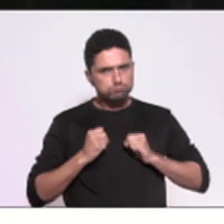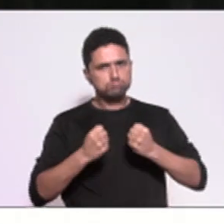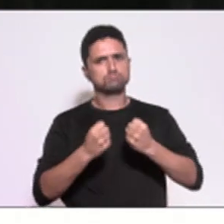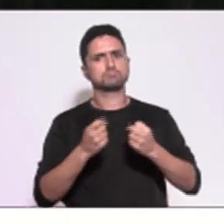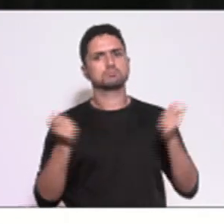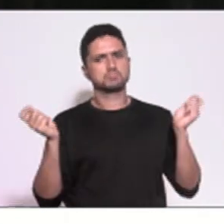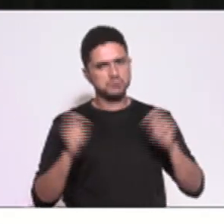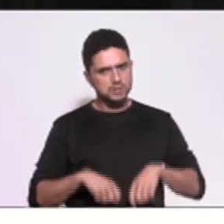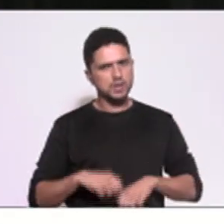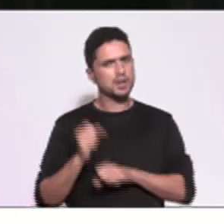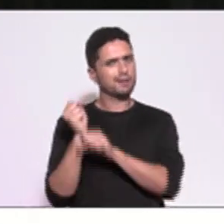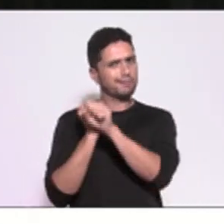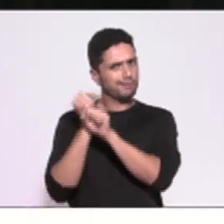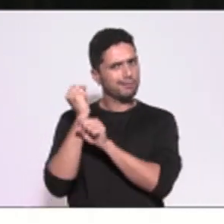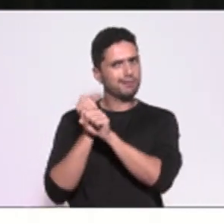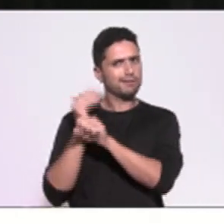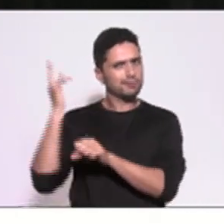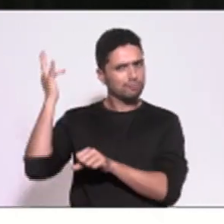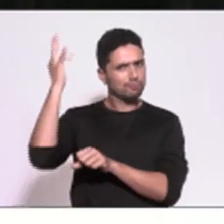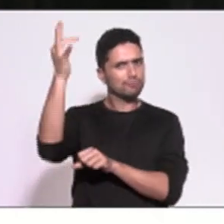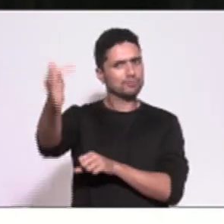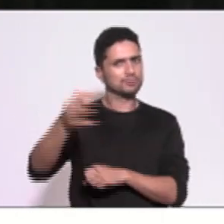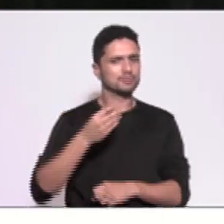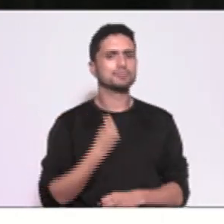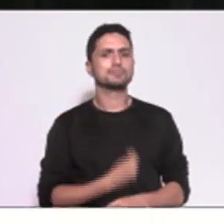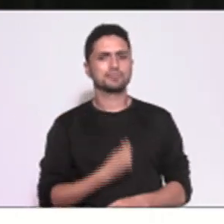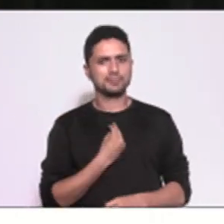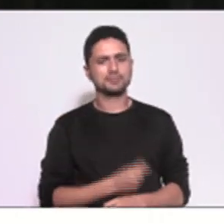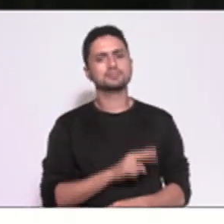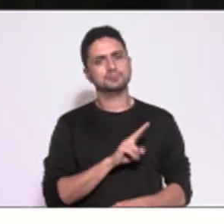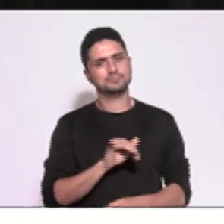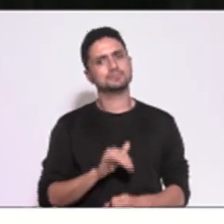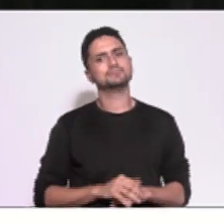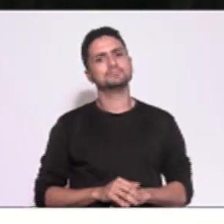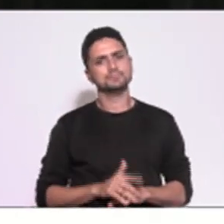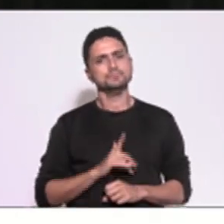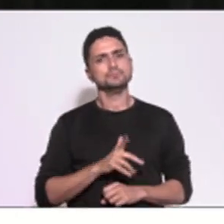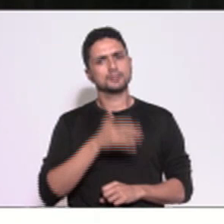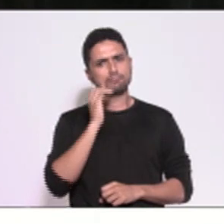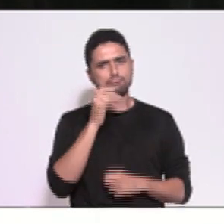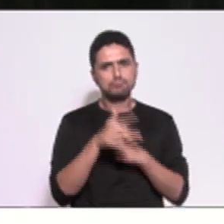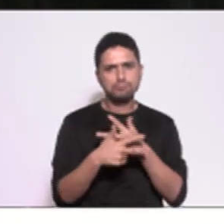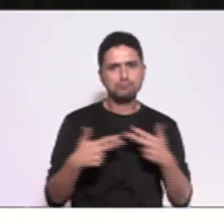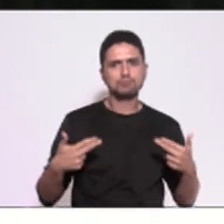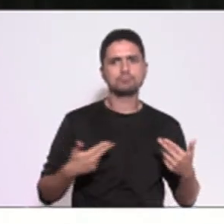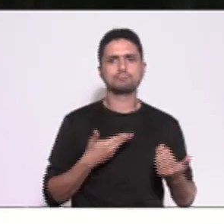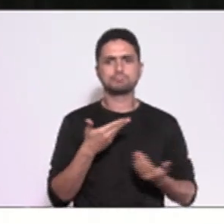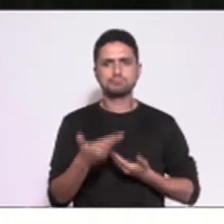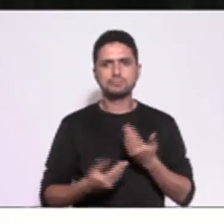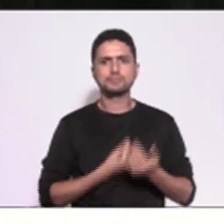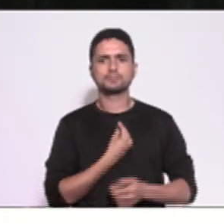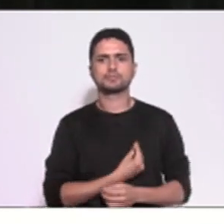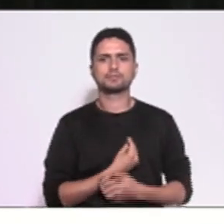tem muita vida, muita lenha para queimar, muita história para contar e muita coisa para fazer, tá?